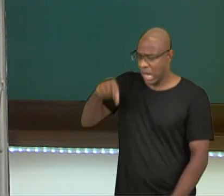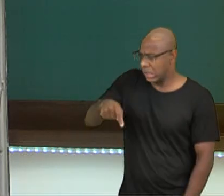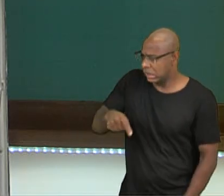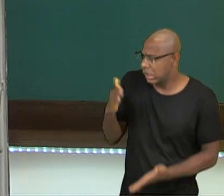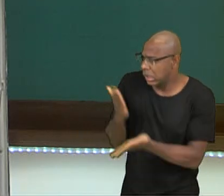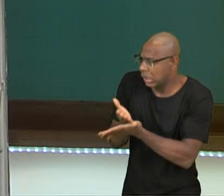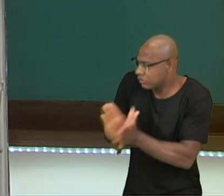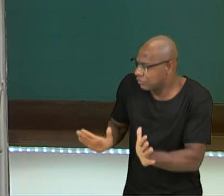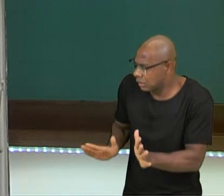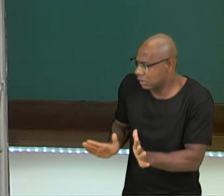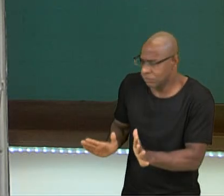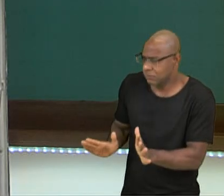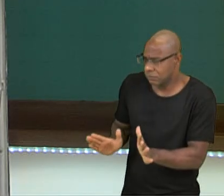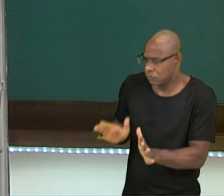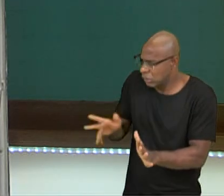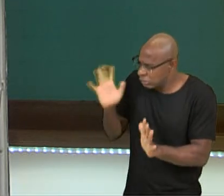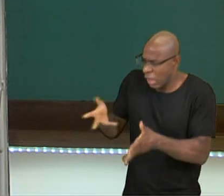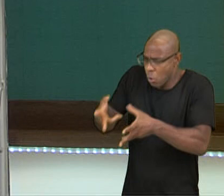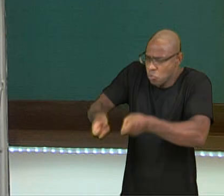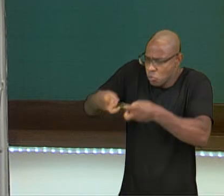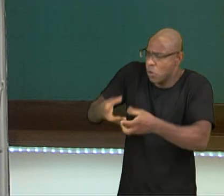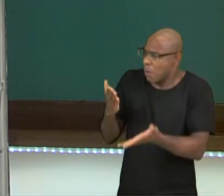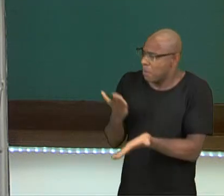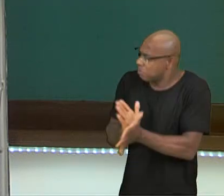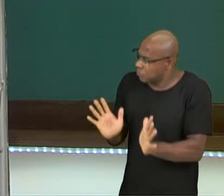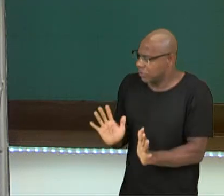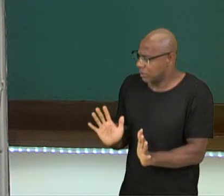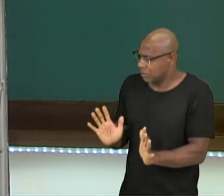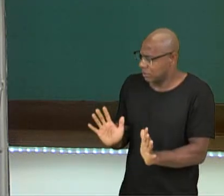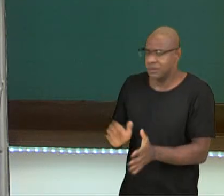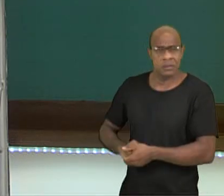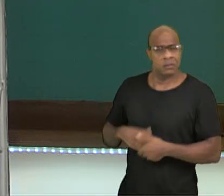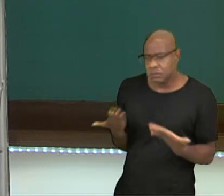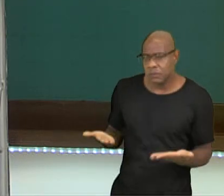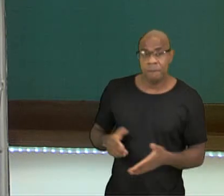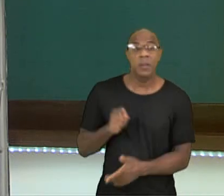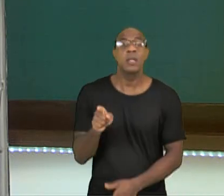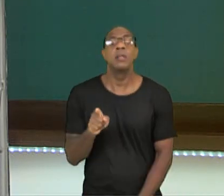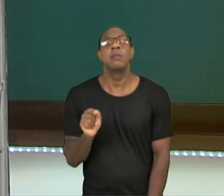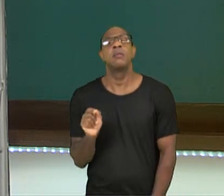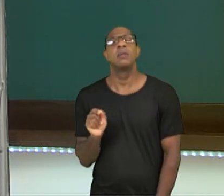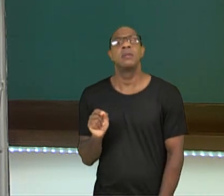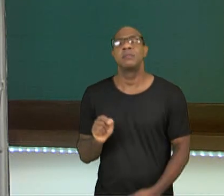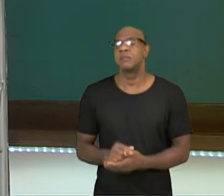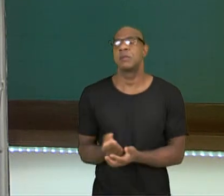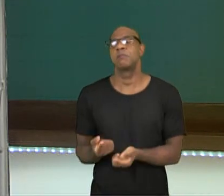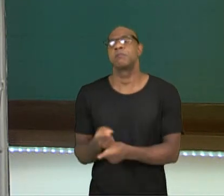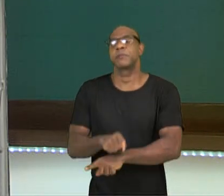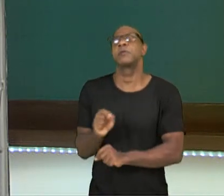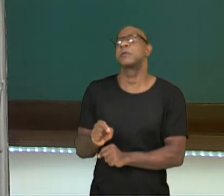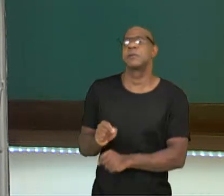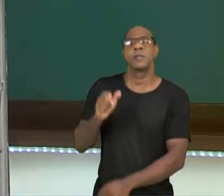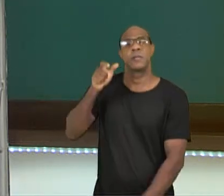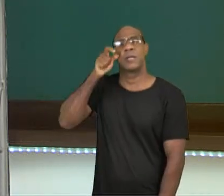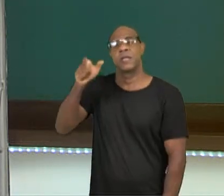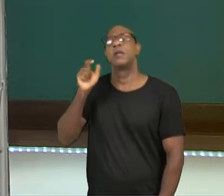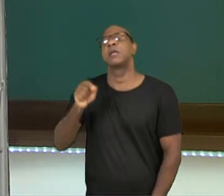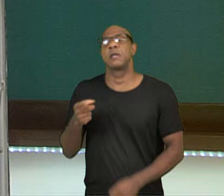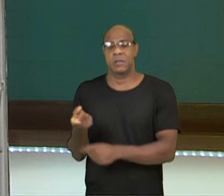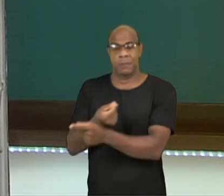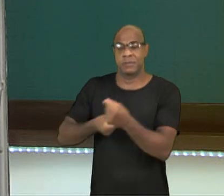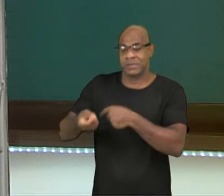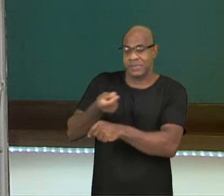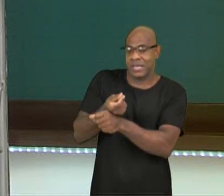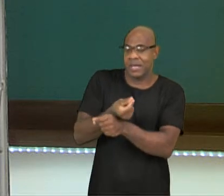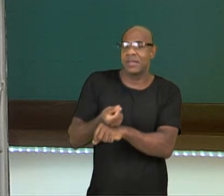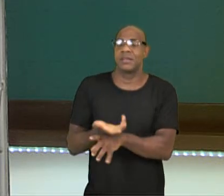que começou o problema, tá? Por quê? Isso contrariava os interesses capitalistas. As fábricas não